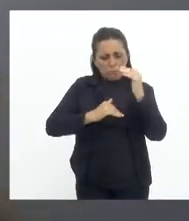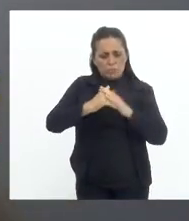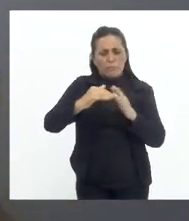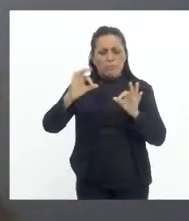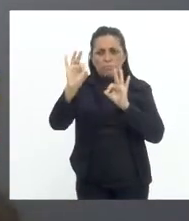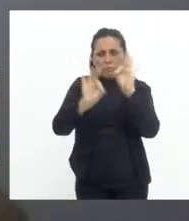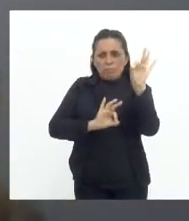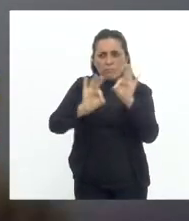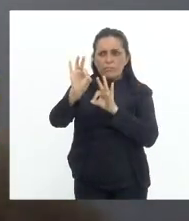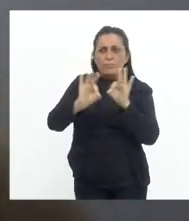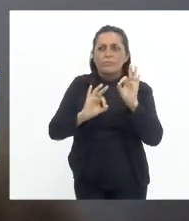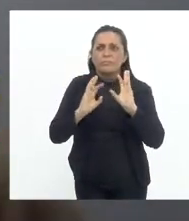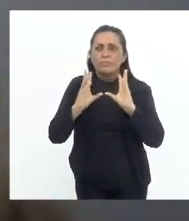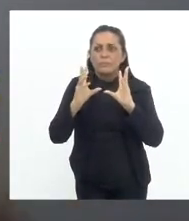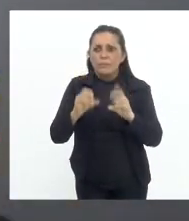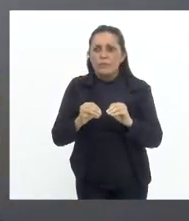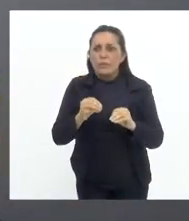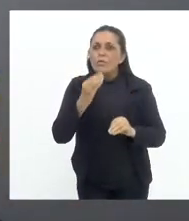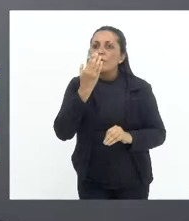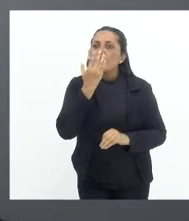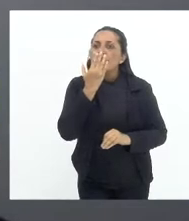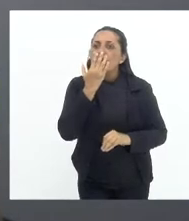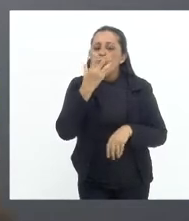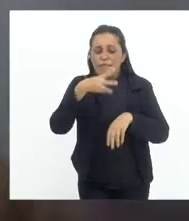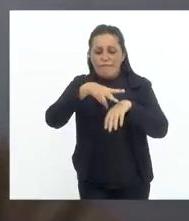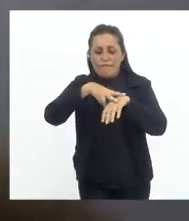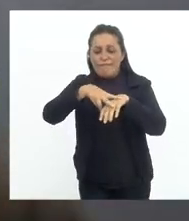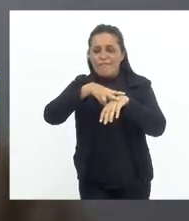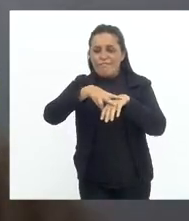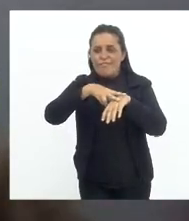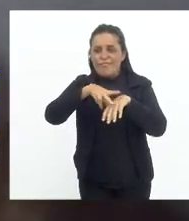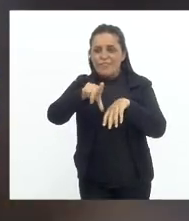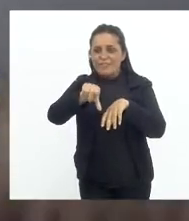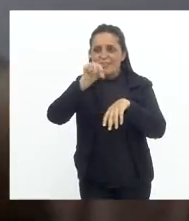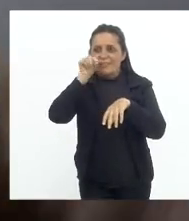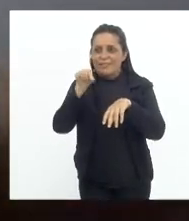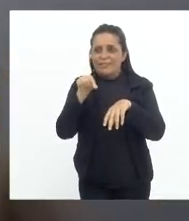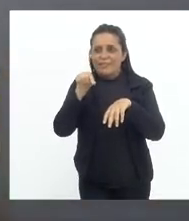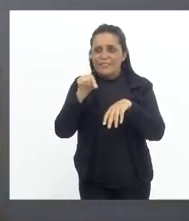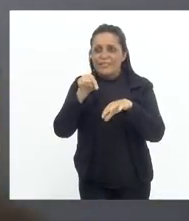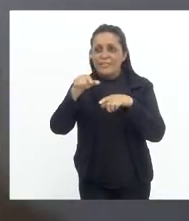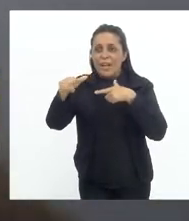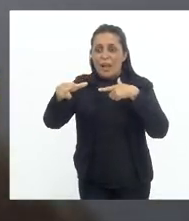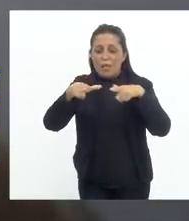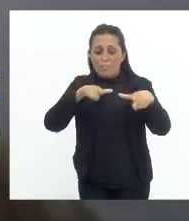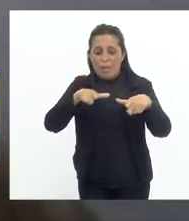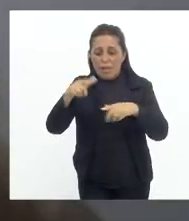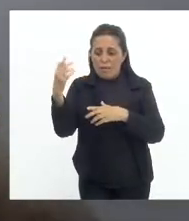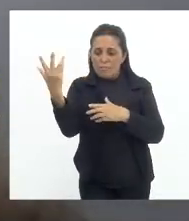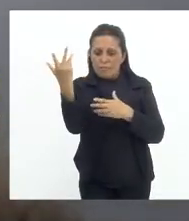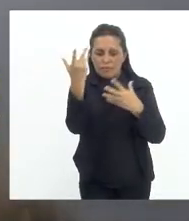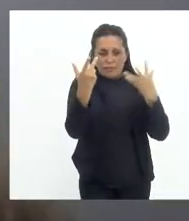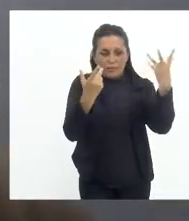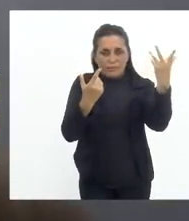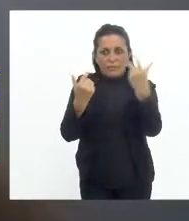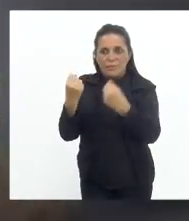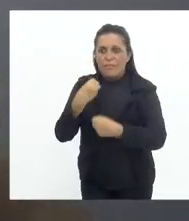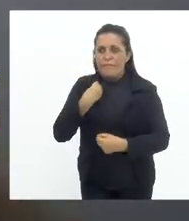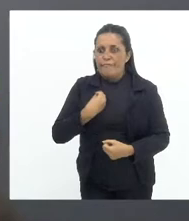fantasia a cor preferida dele era o trabalhava com os vegetais vivos